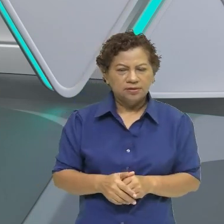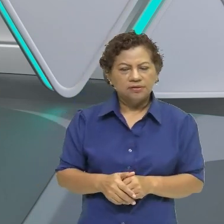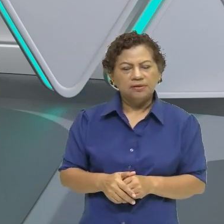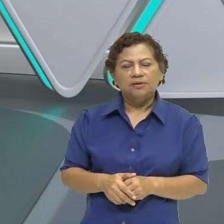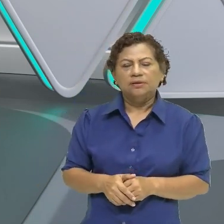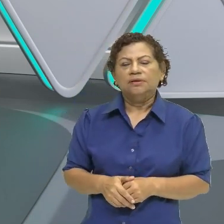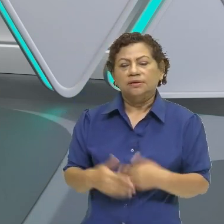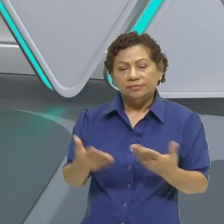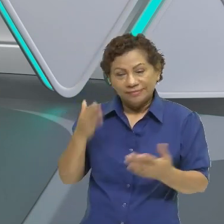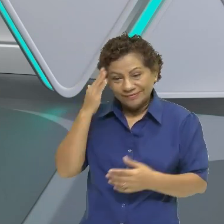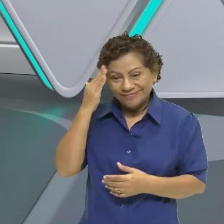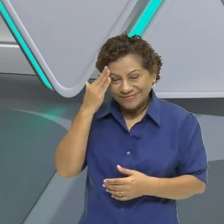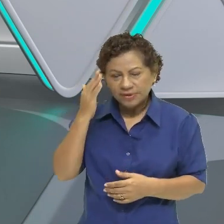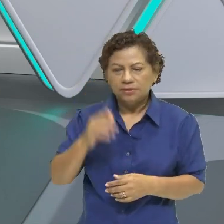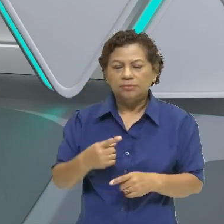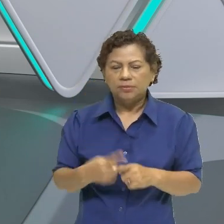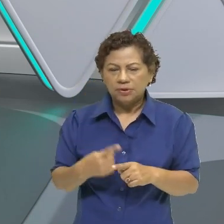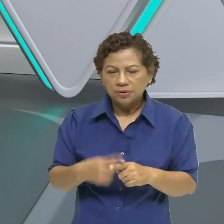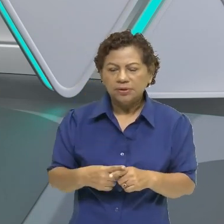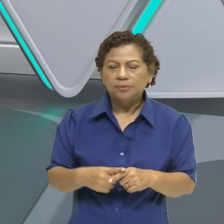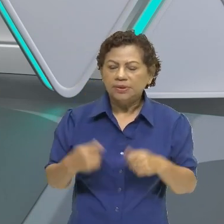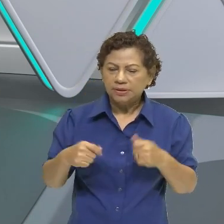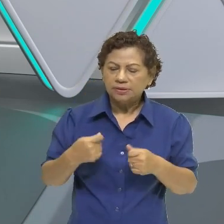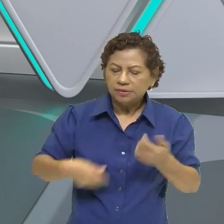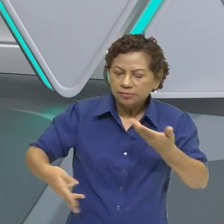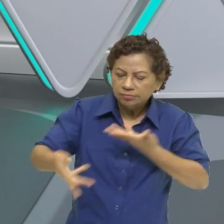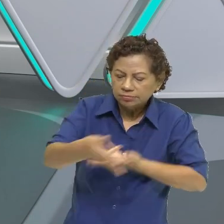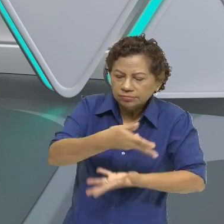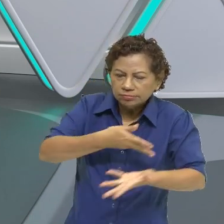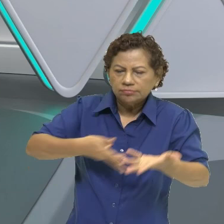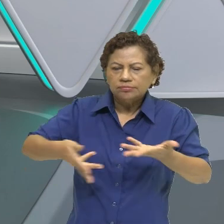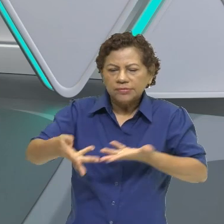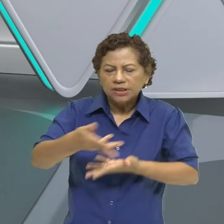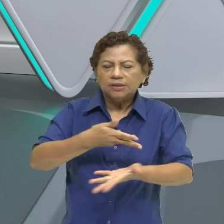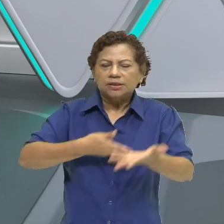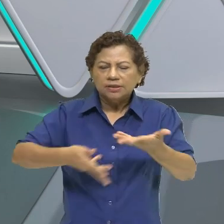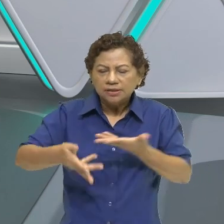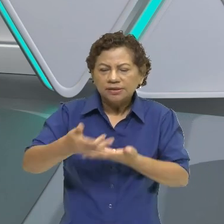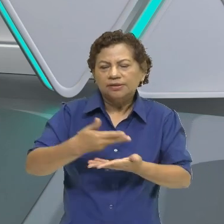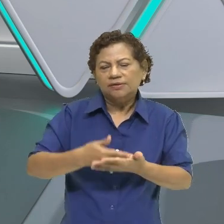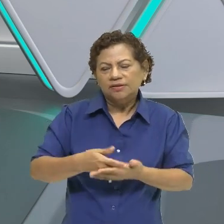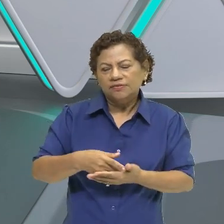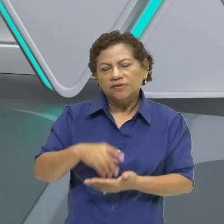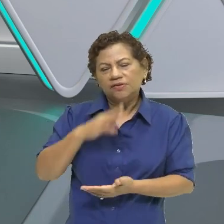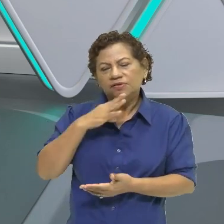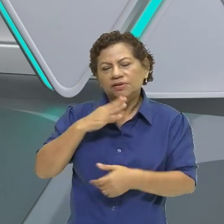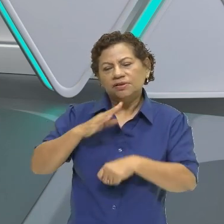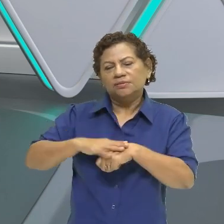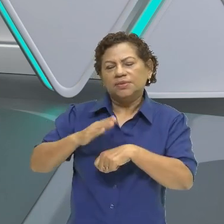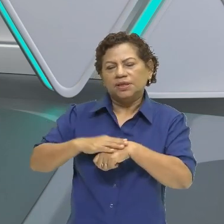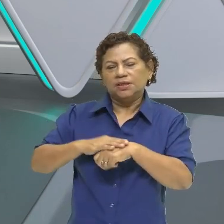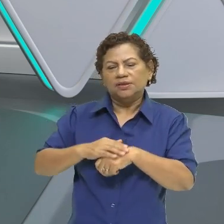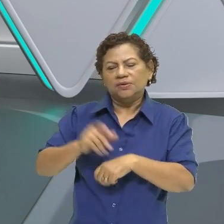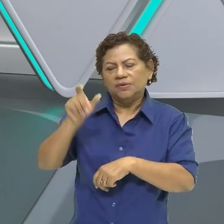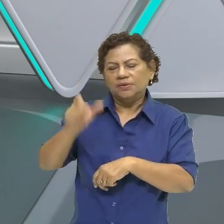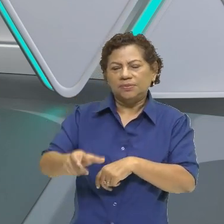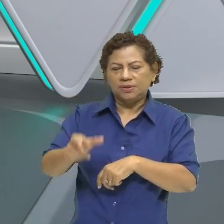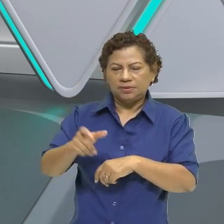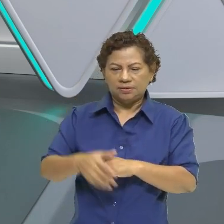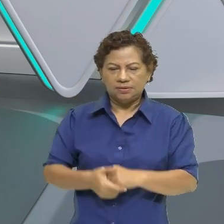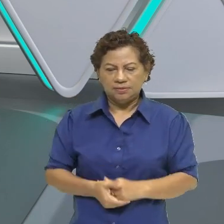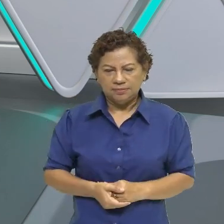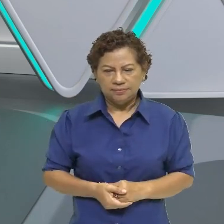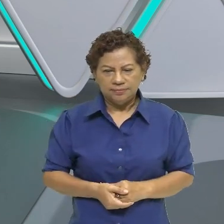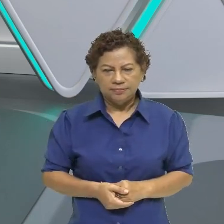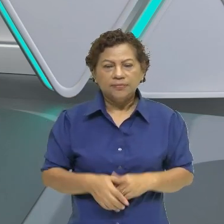Não, permita-se chegar a conhecer, sem o preconceito, né, professora Gabriela? Exatamente. Então, foi um dos nossos intuitos, é